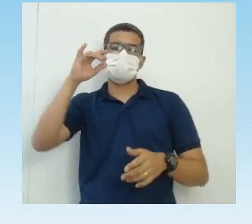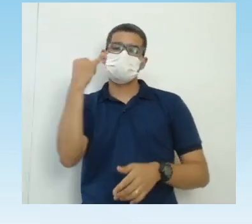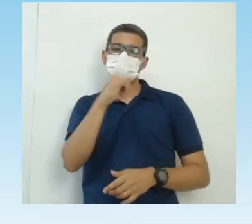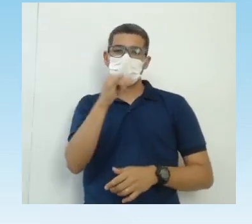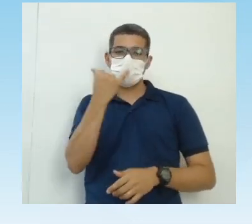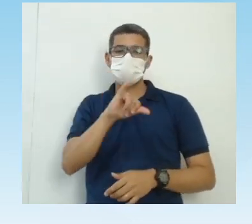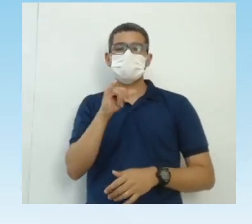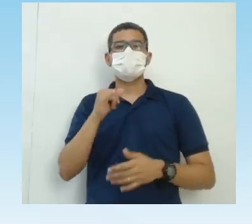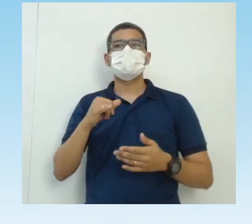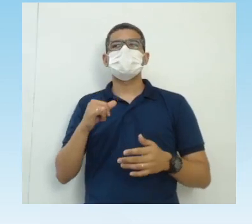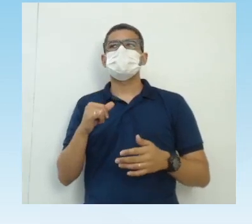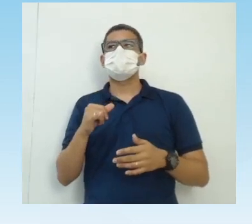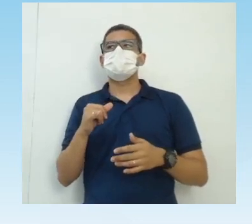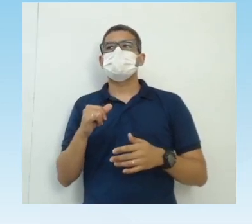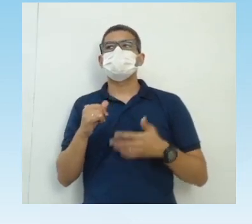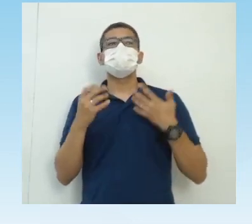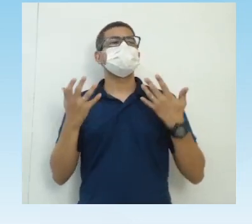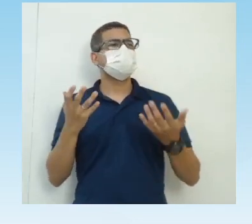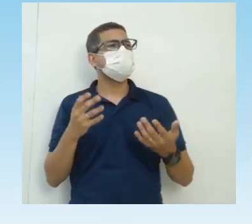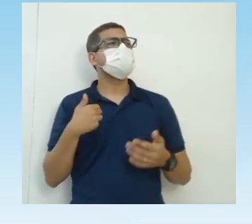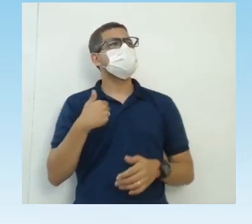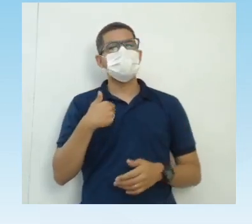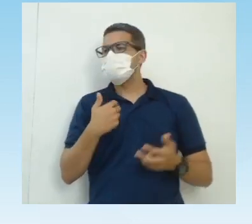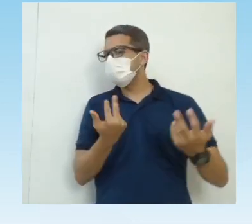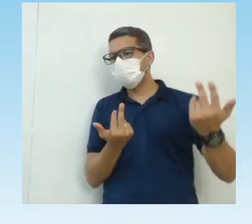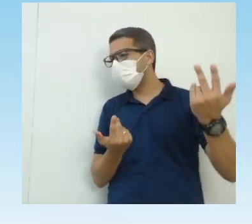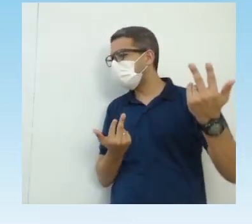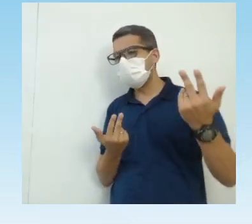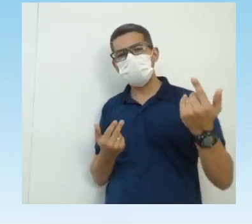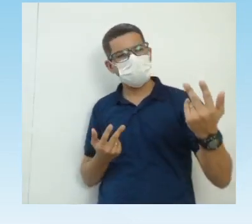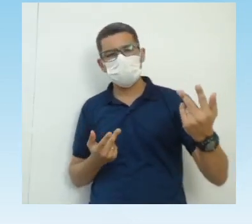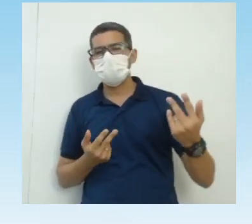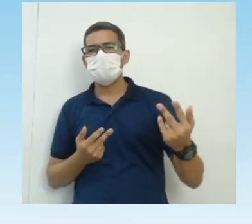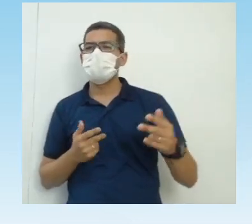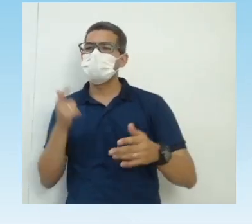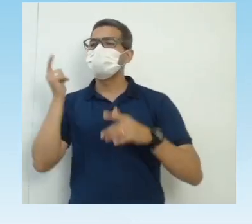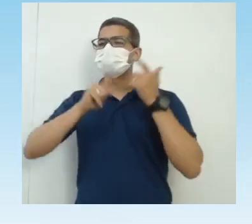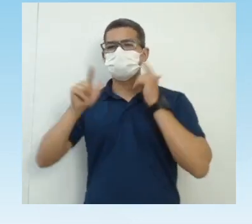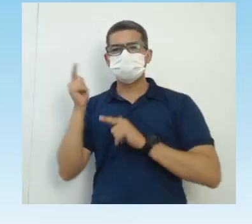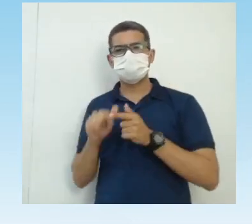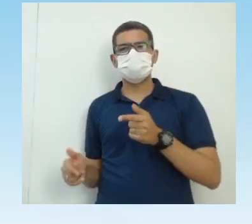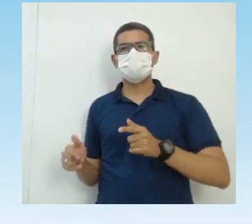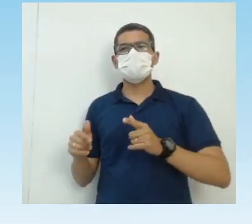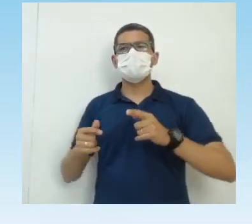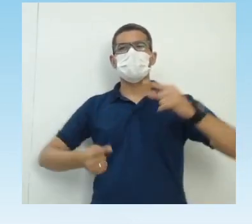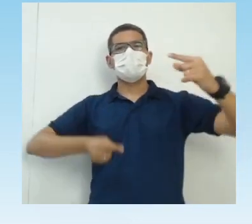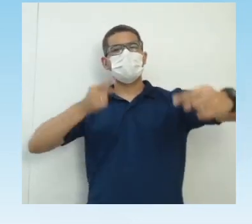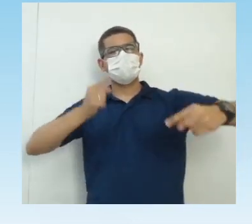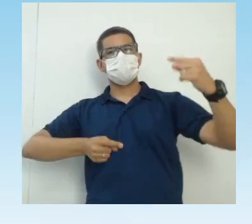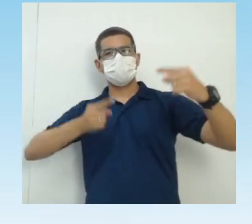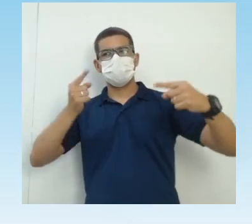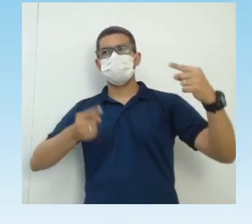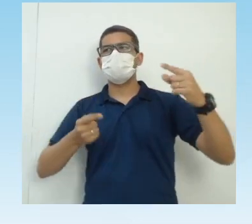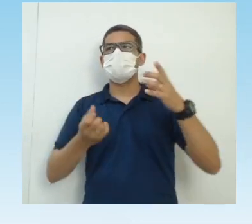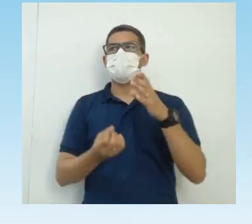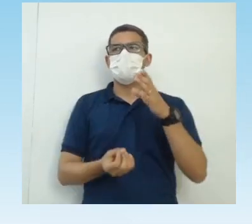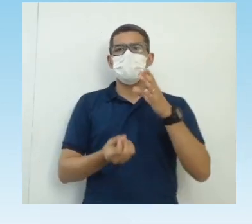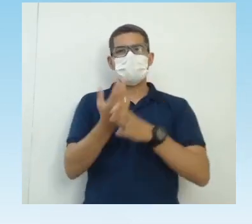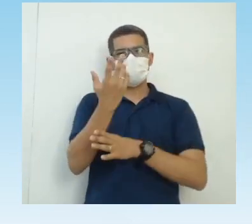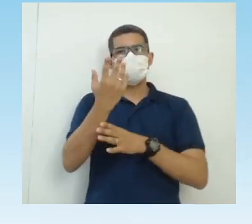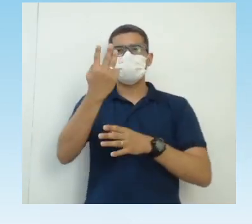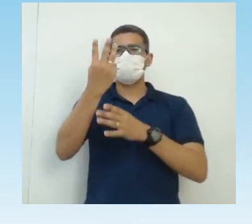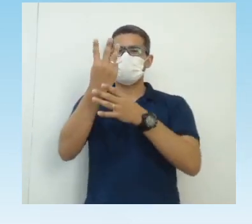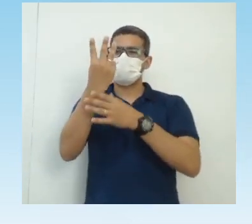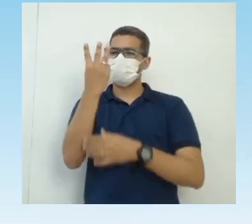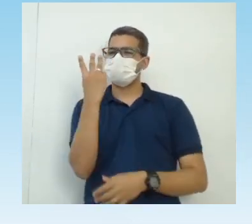tardias, para dizer que também quer o que elas estão ali possuindo, e do conflito entre essas nações nasce a Tríplice Entente